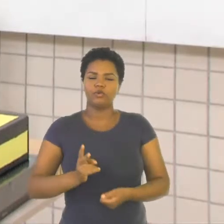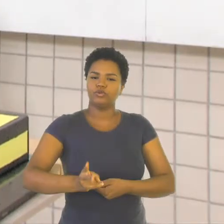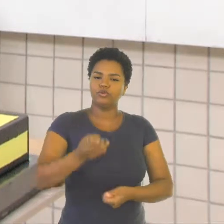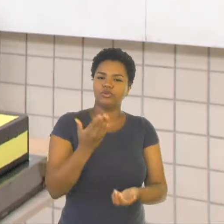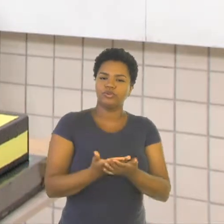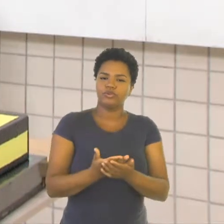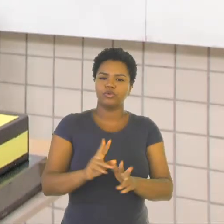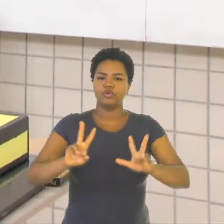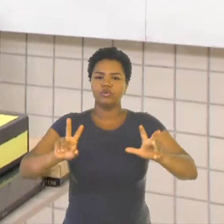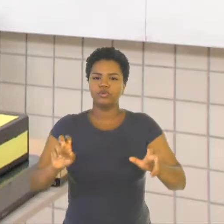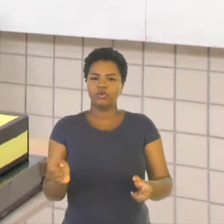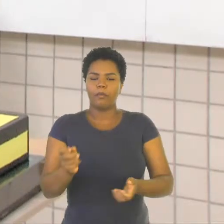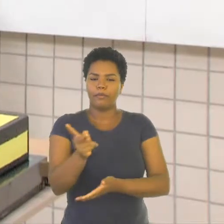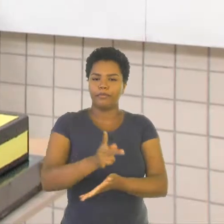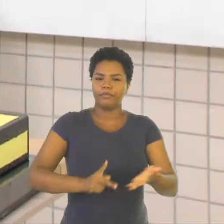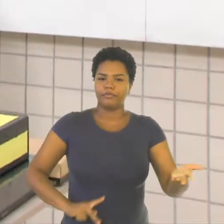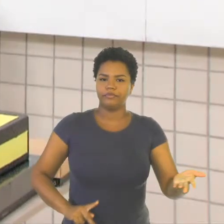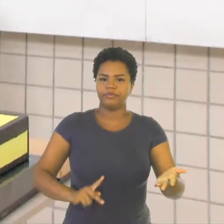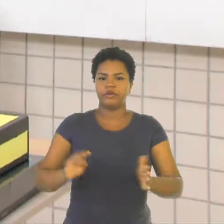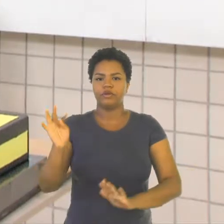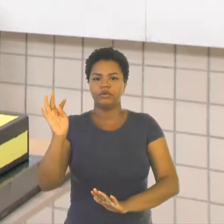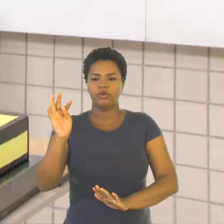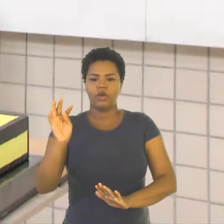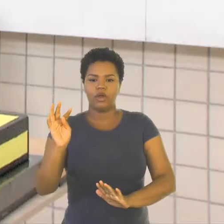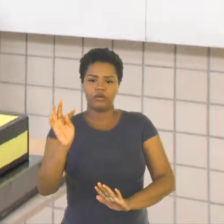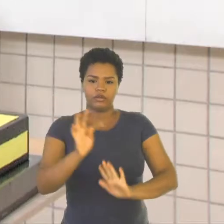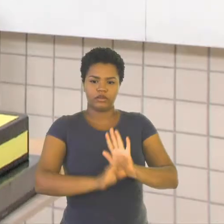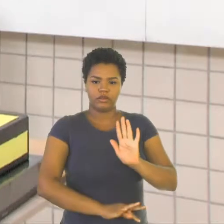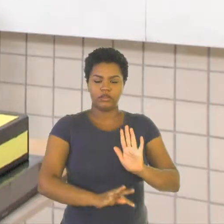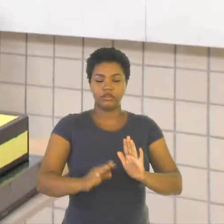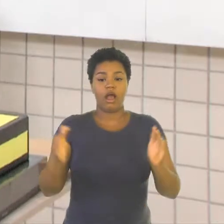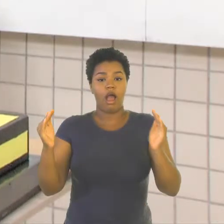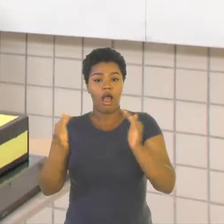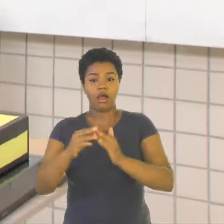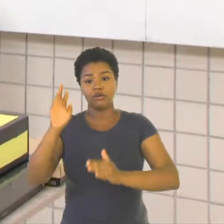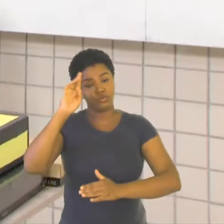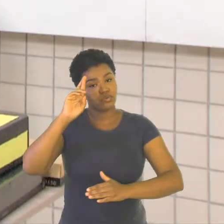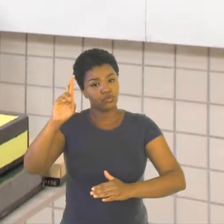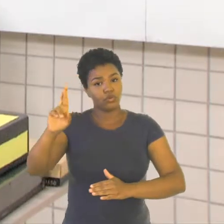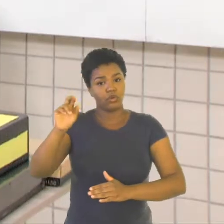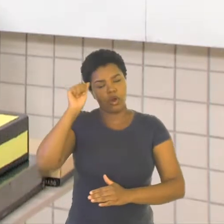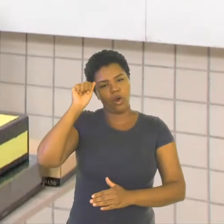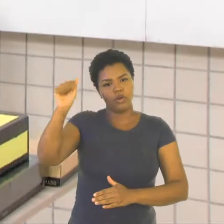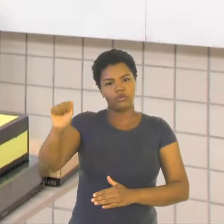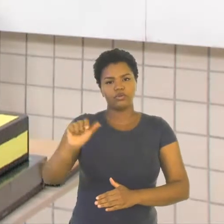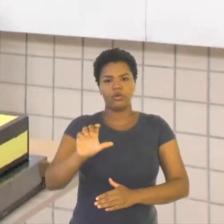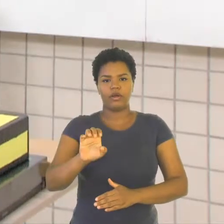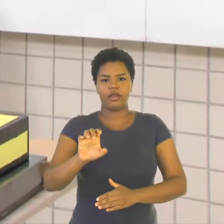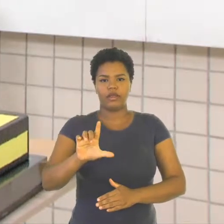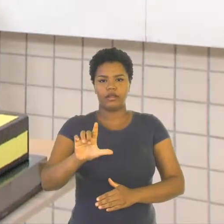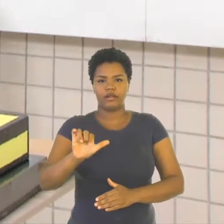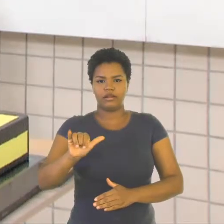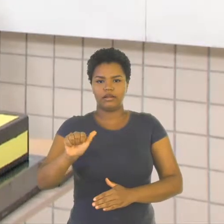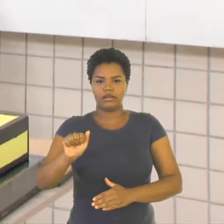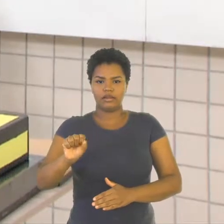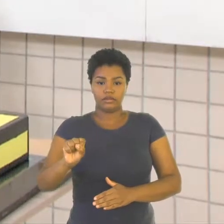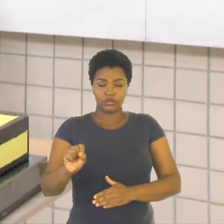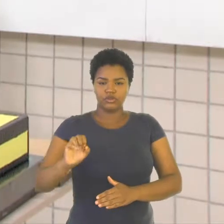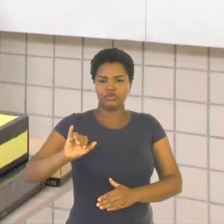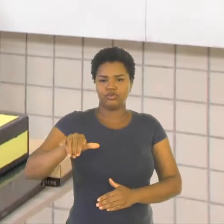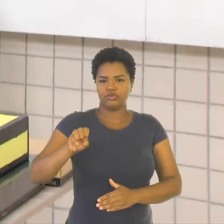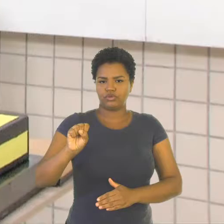poema por meio dos textos A Casa e o Seu Dono, de Elias José. Autor que também tem outros textos belíssimos,